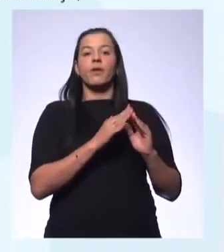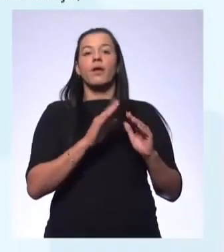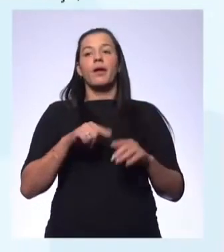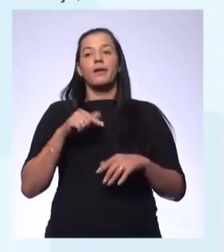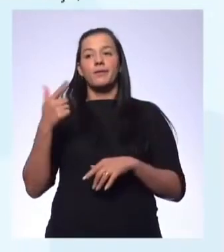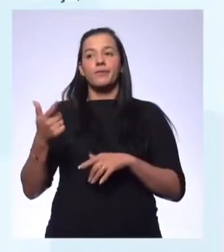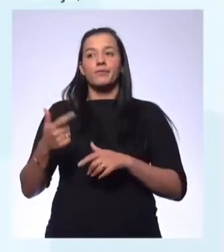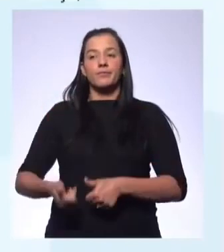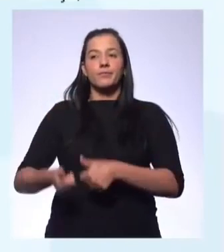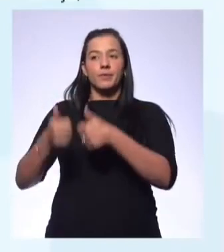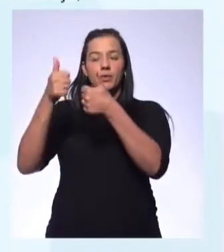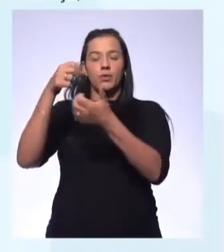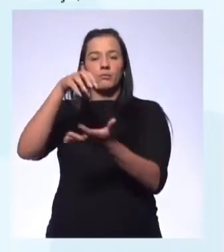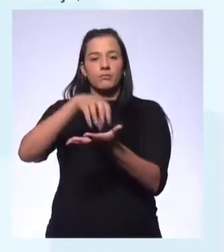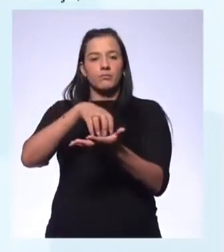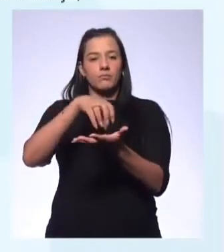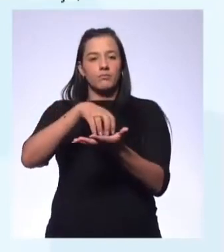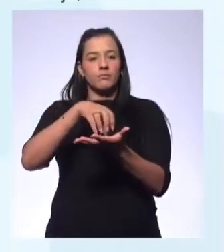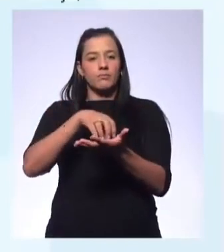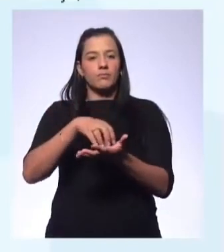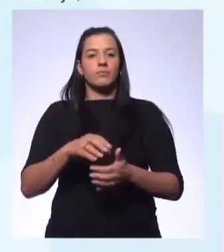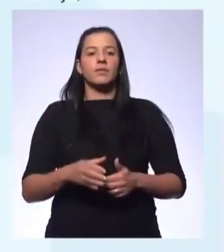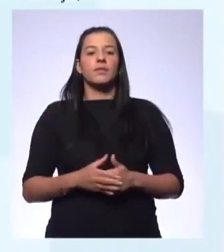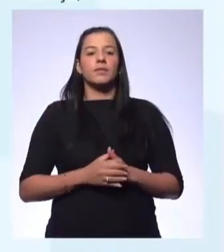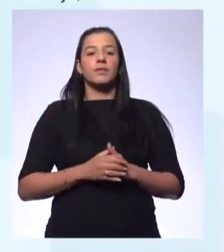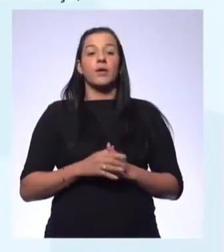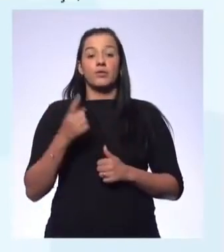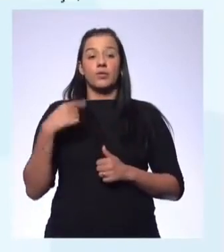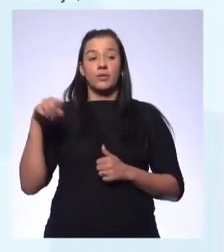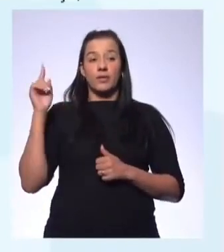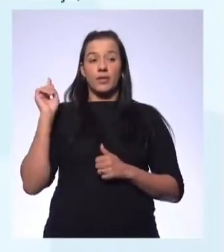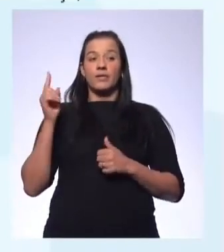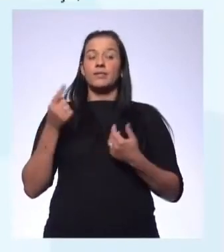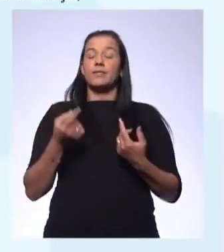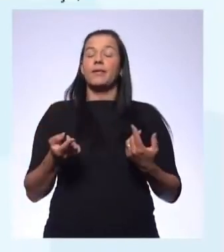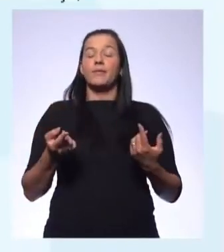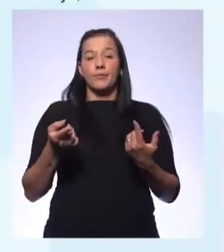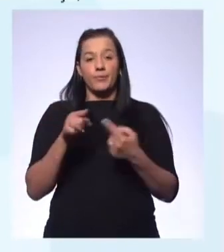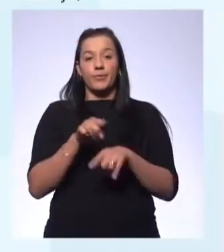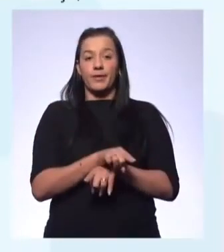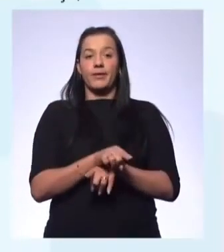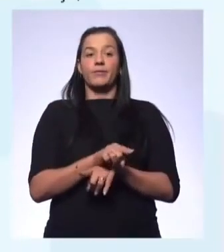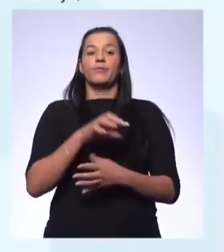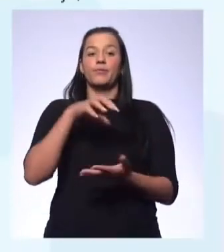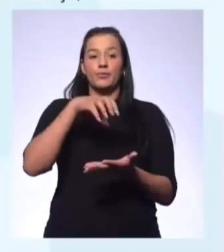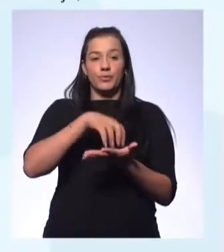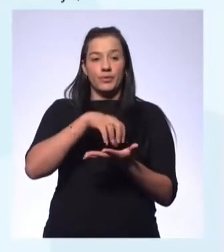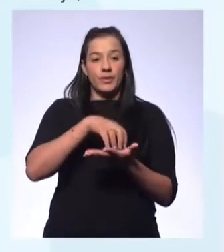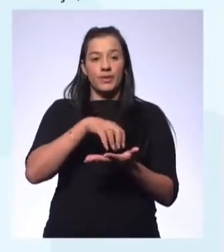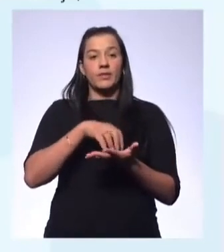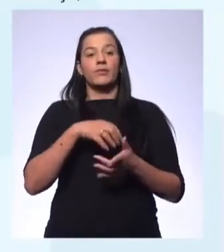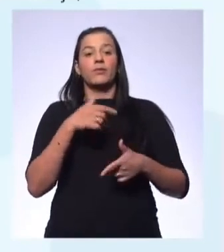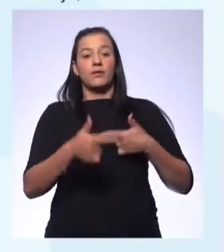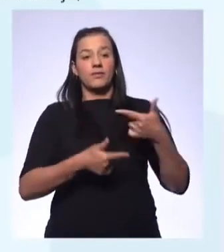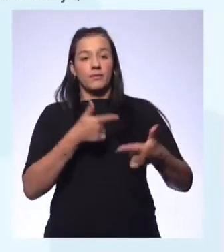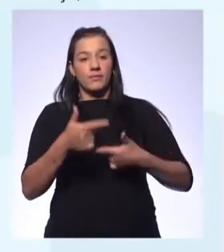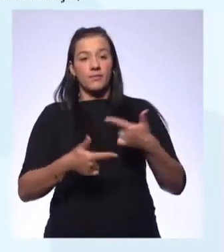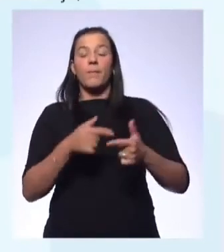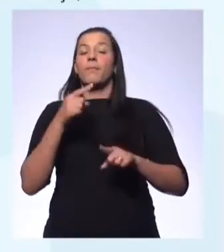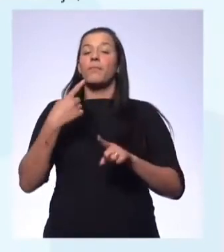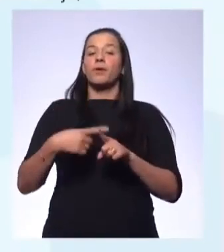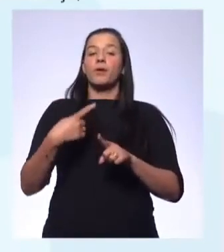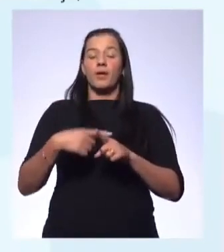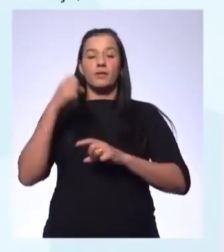abastados moram nos centros, né? Nesse momento era o contrário, os centros das cidades eram ocupados pelos trabalhadores, porque as fábricas